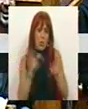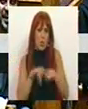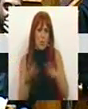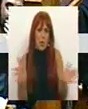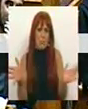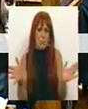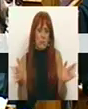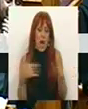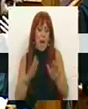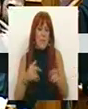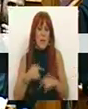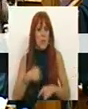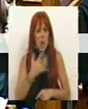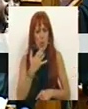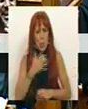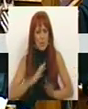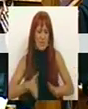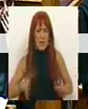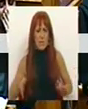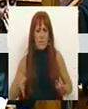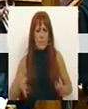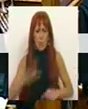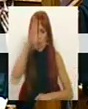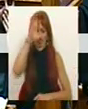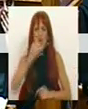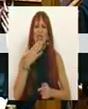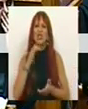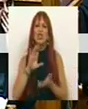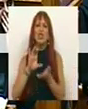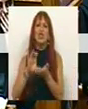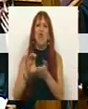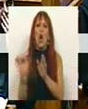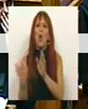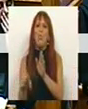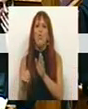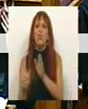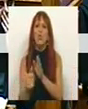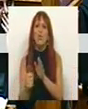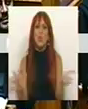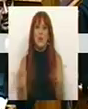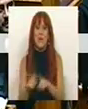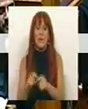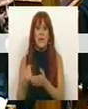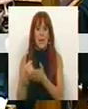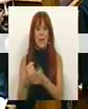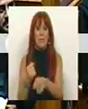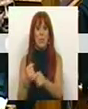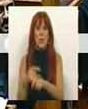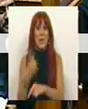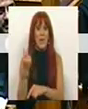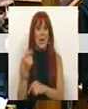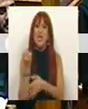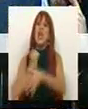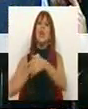deputado. É preciso sermos rigorosos. O Estado emprestou ao Fundo de Resolução com o pressuposto desse dinheiro